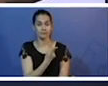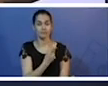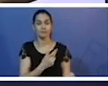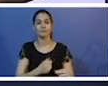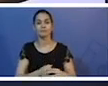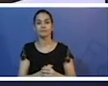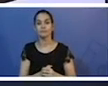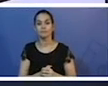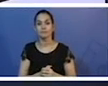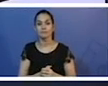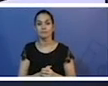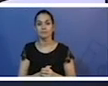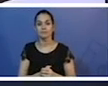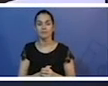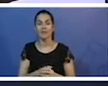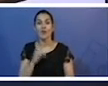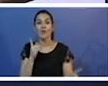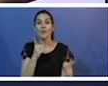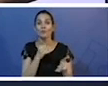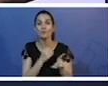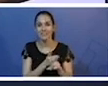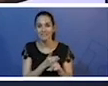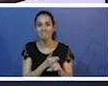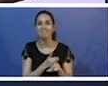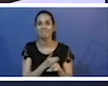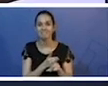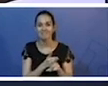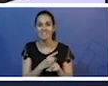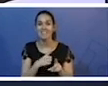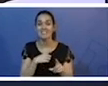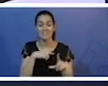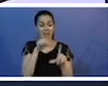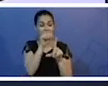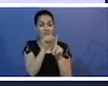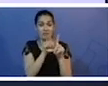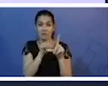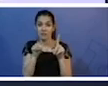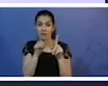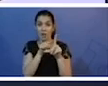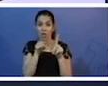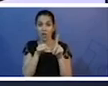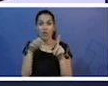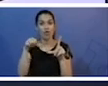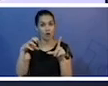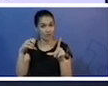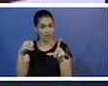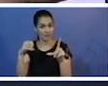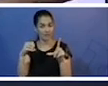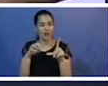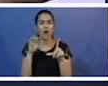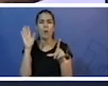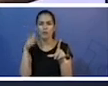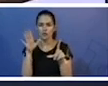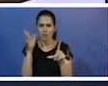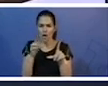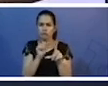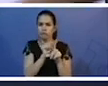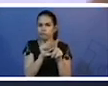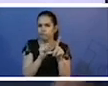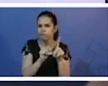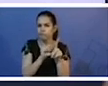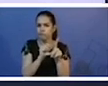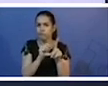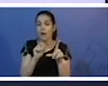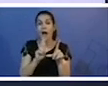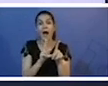ó. Eu achei o ponto onde ela forma 90 graus, marco esse ponto, chamo esse